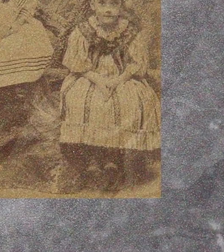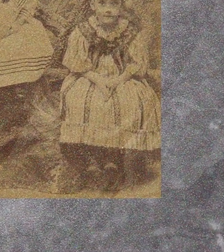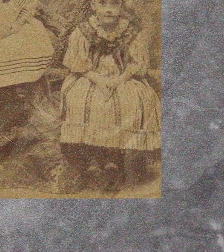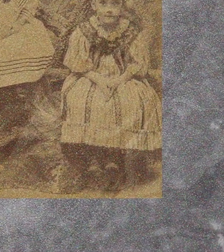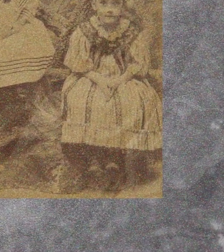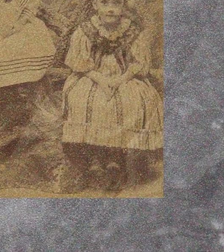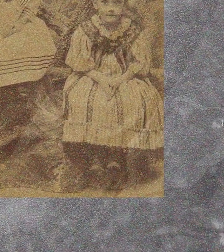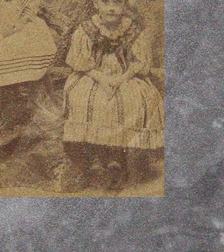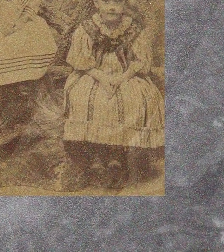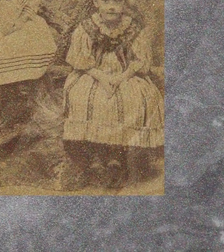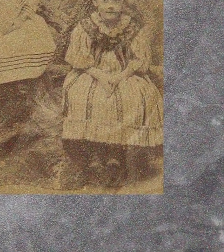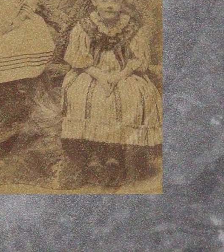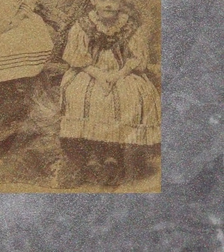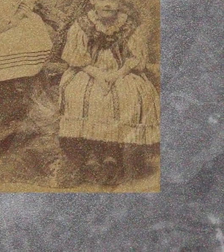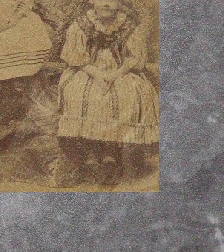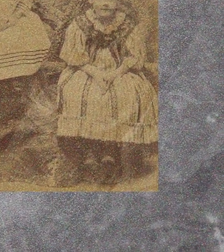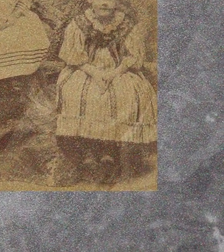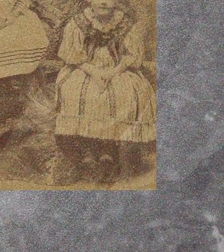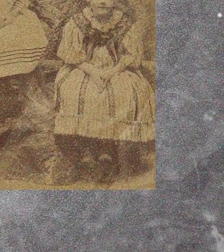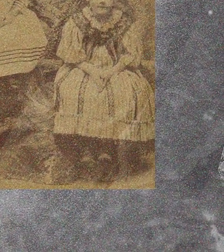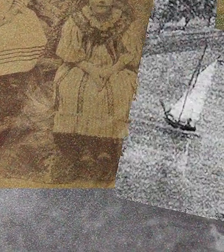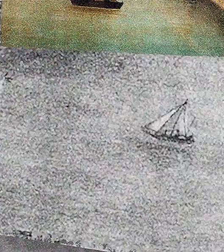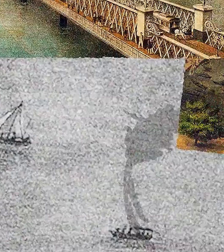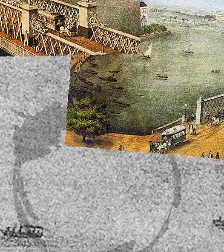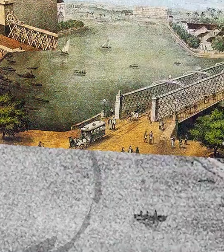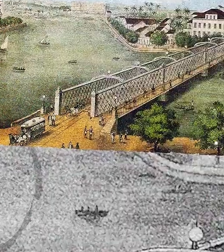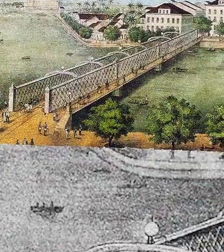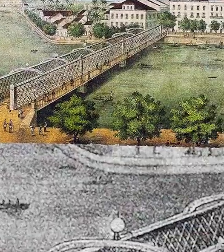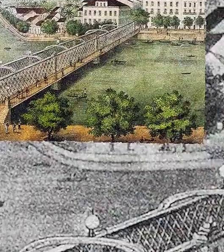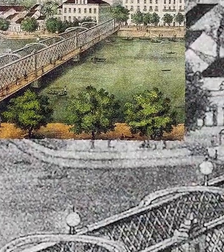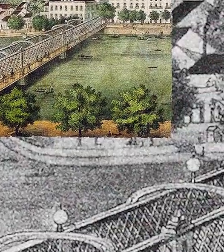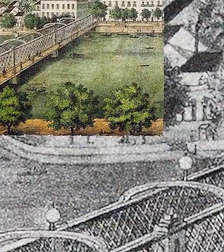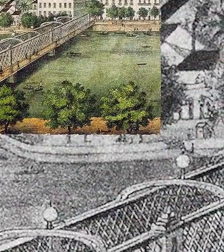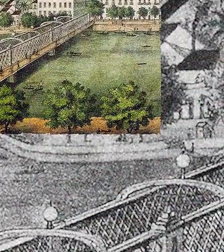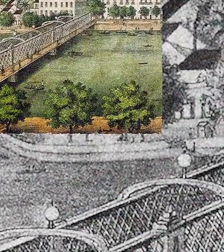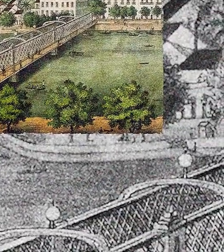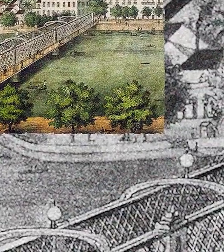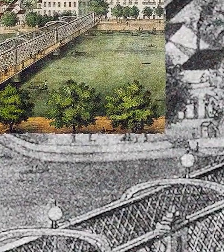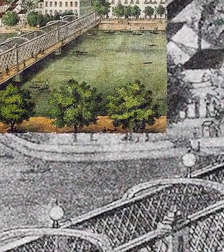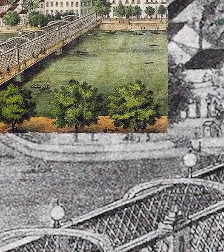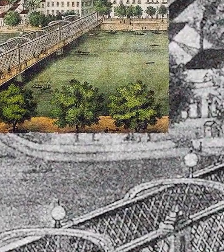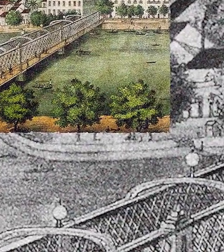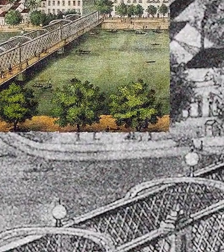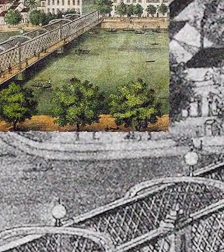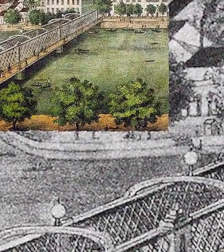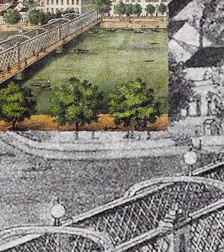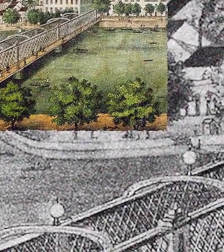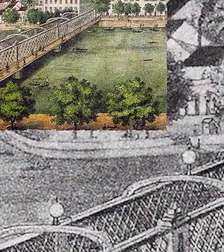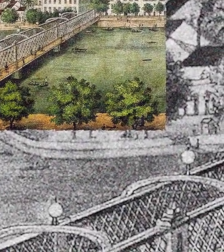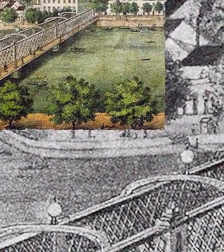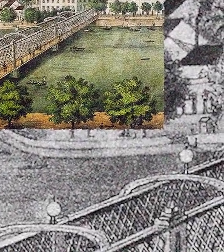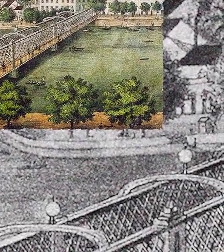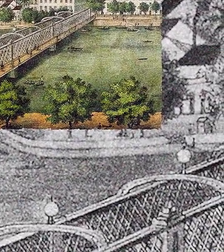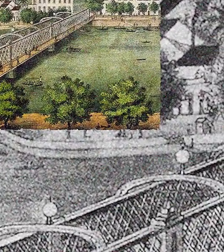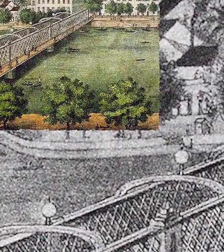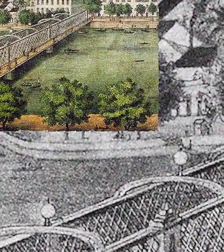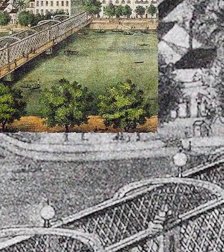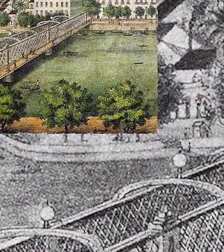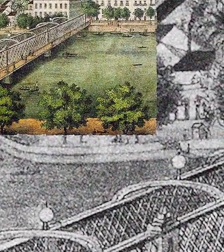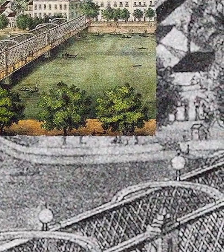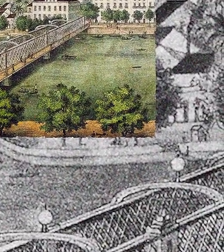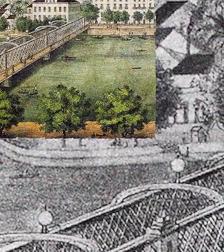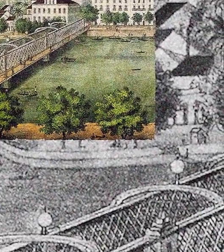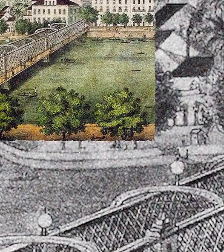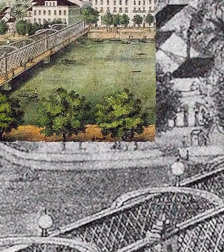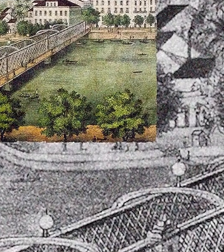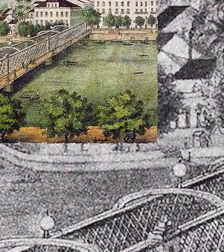4 anos, maio de 1896. Gravuras coloridas da Ponte da Boa Vista. Barcos navegam pelo rio